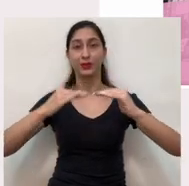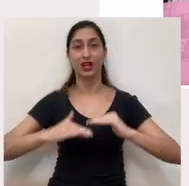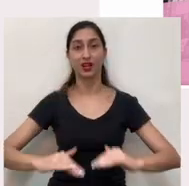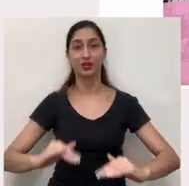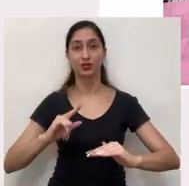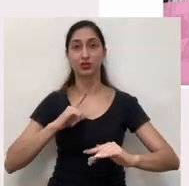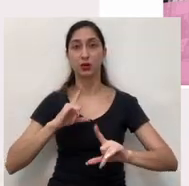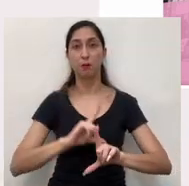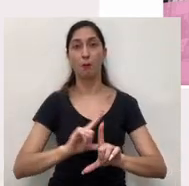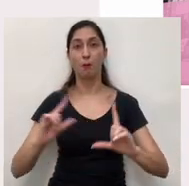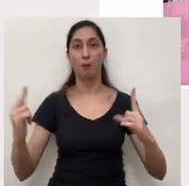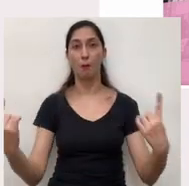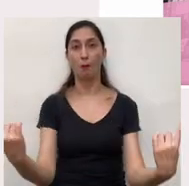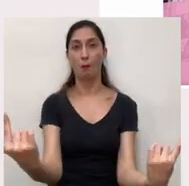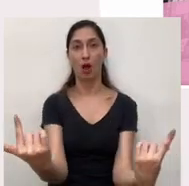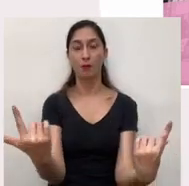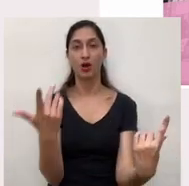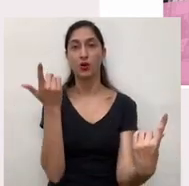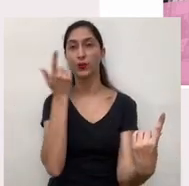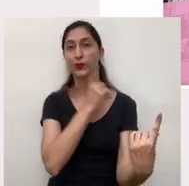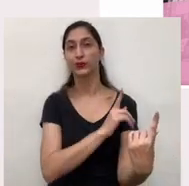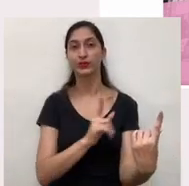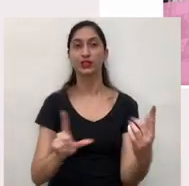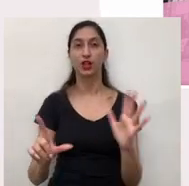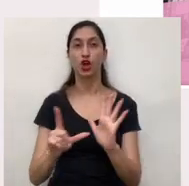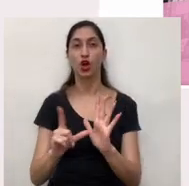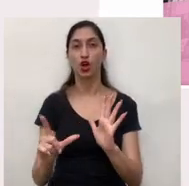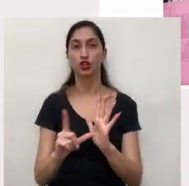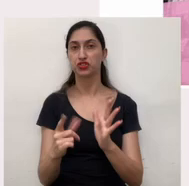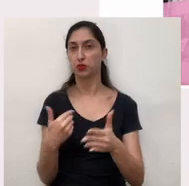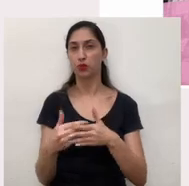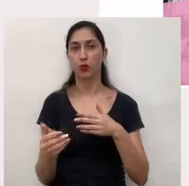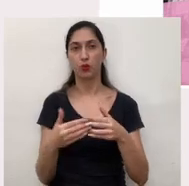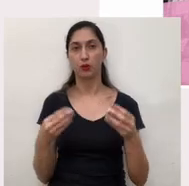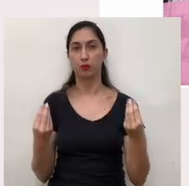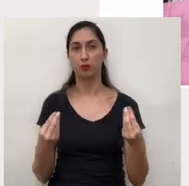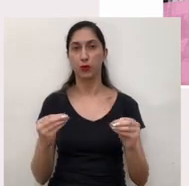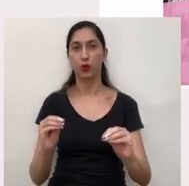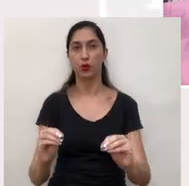aí da porta de comércio, né? Pode passar.